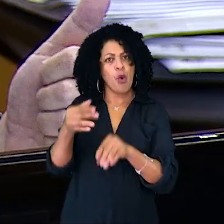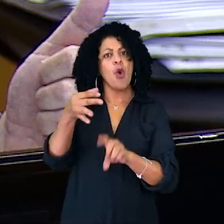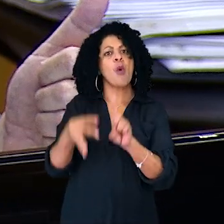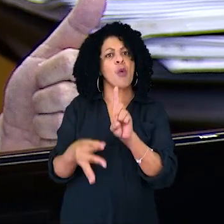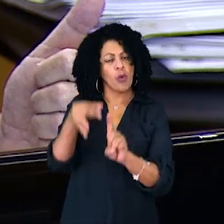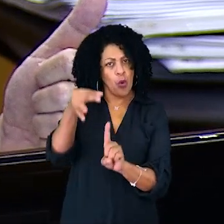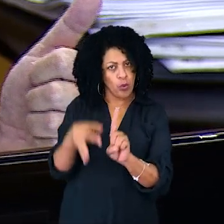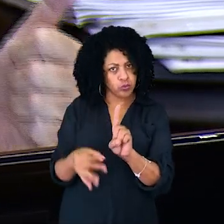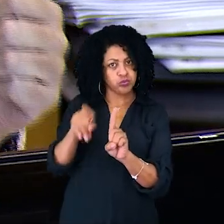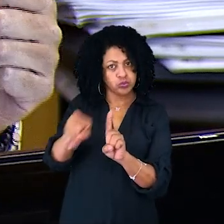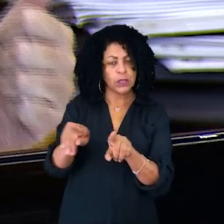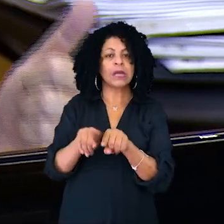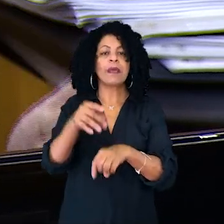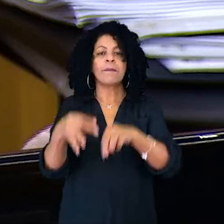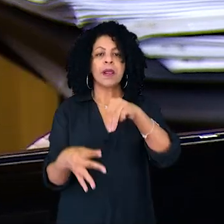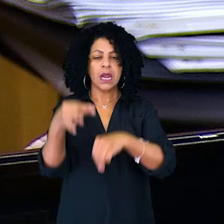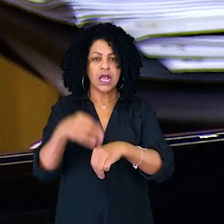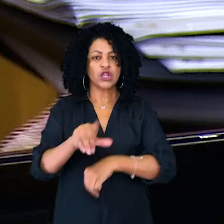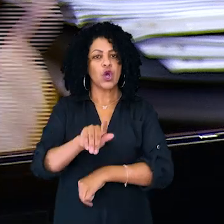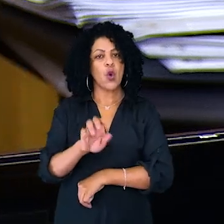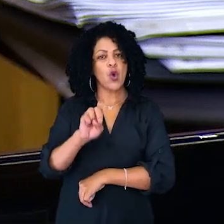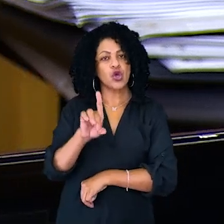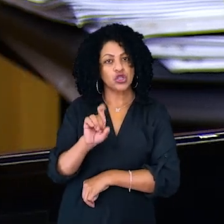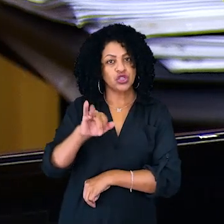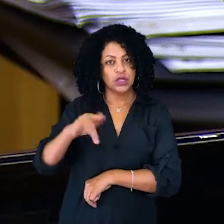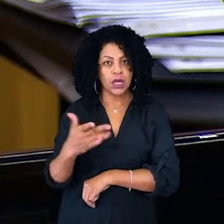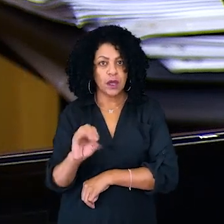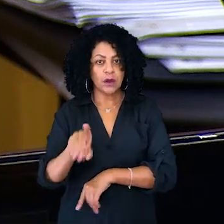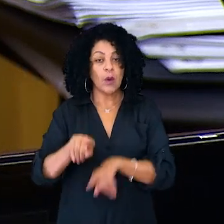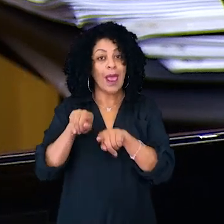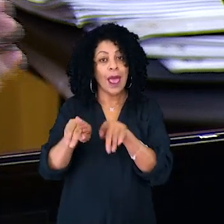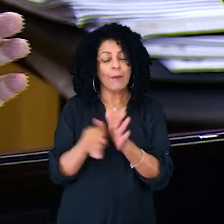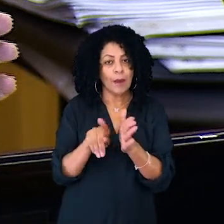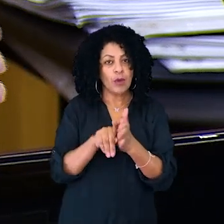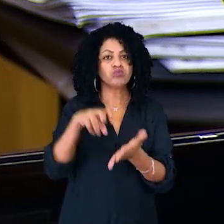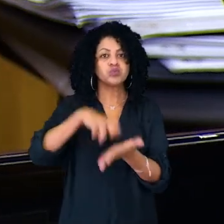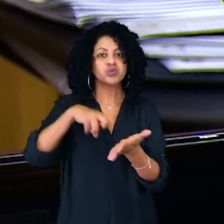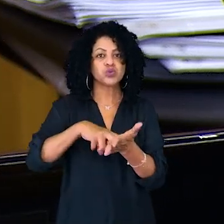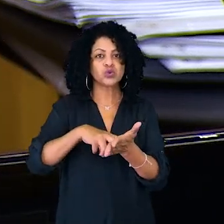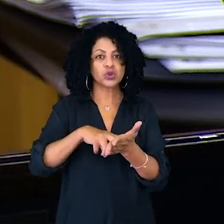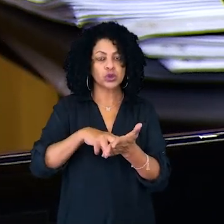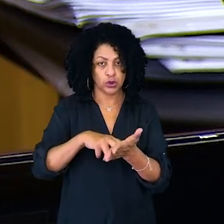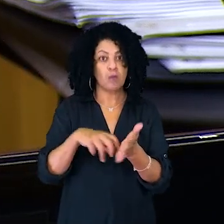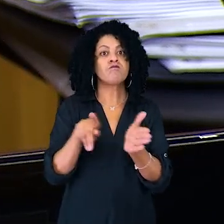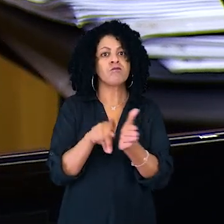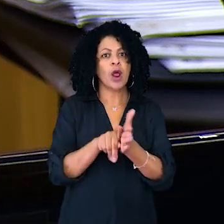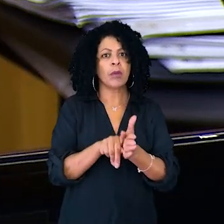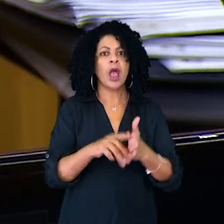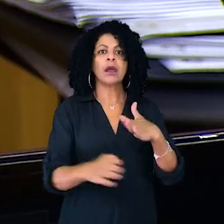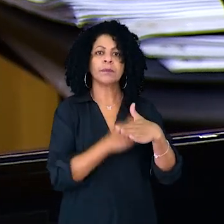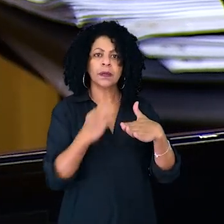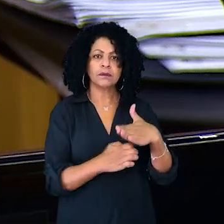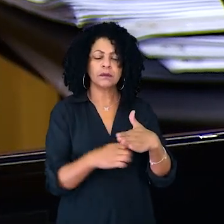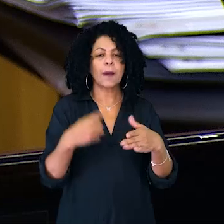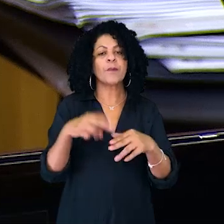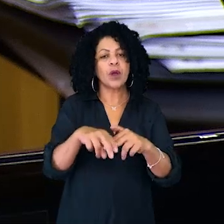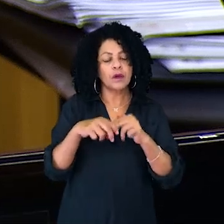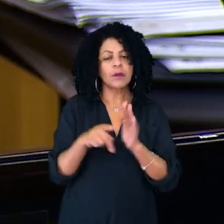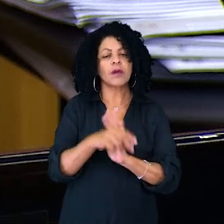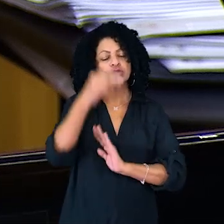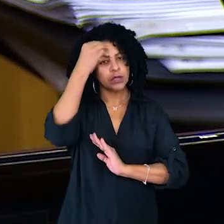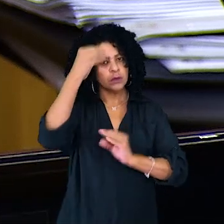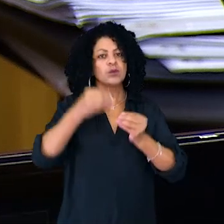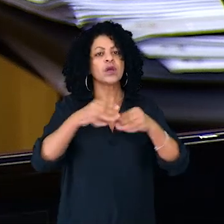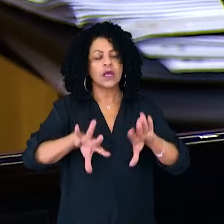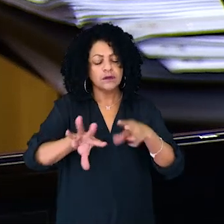ministro Godinho, é conduta antissindical e por isso que ela foi condenada em indenização por danos morais e